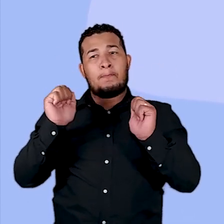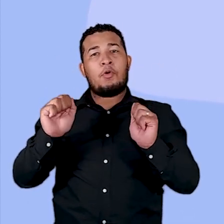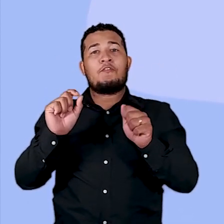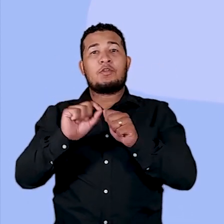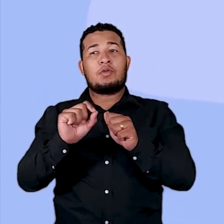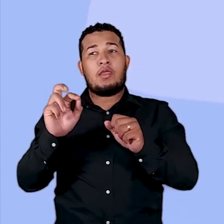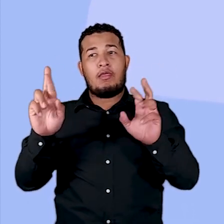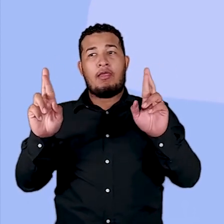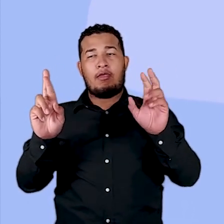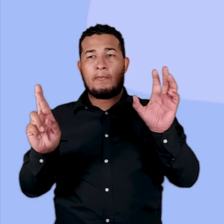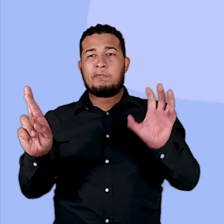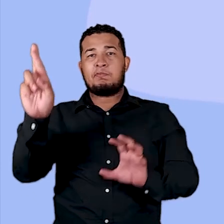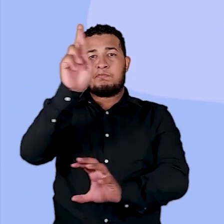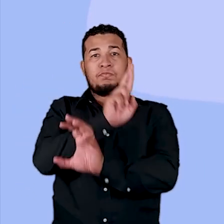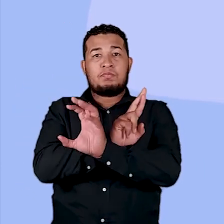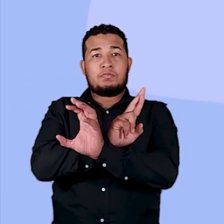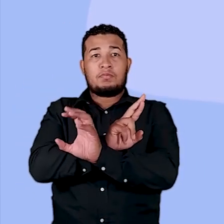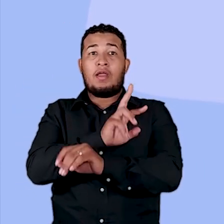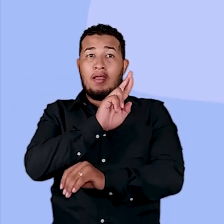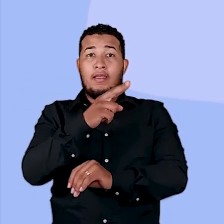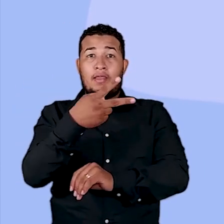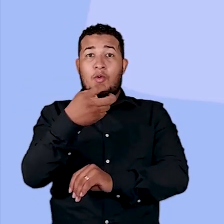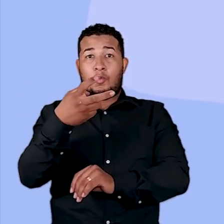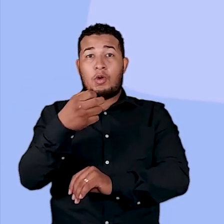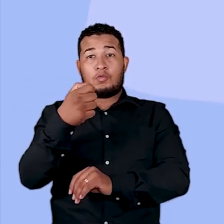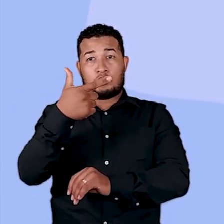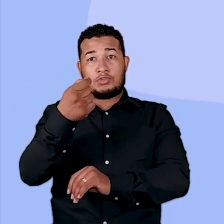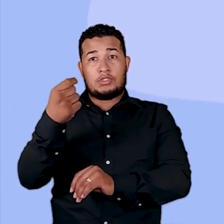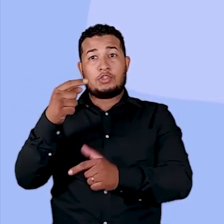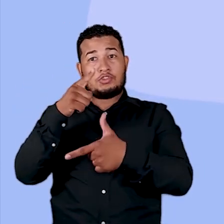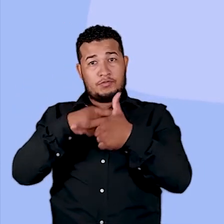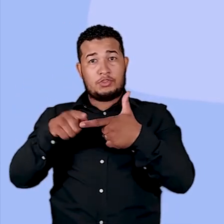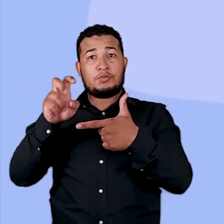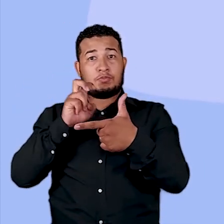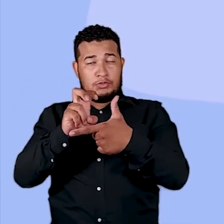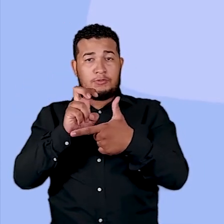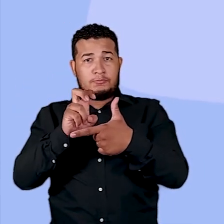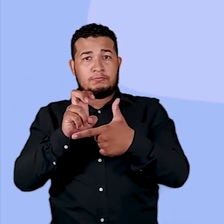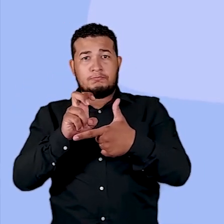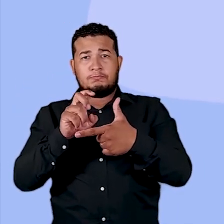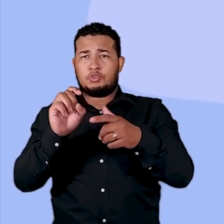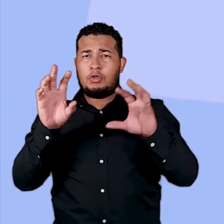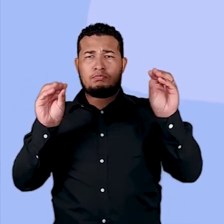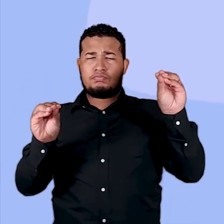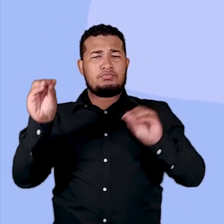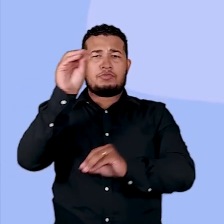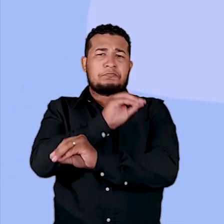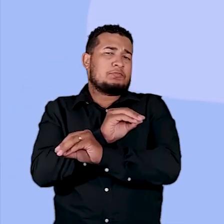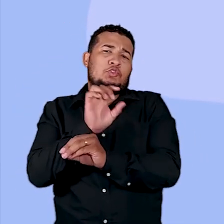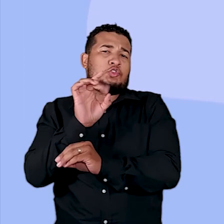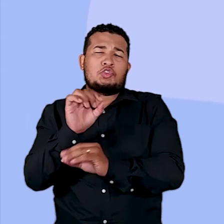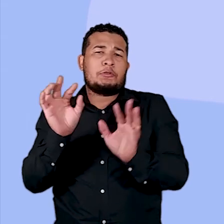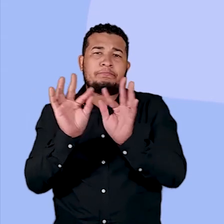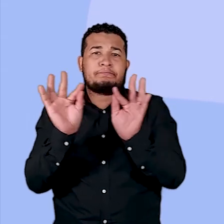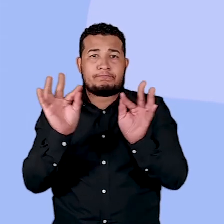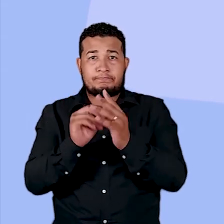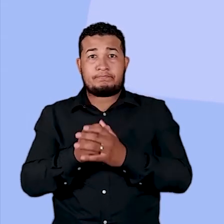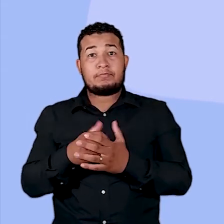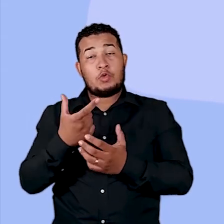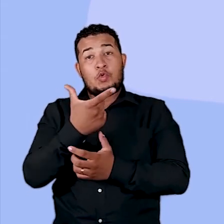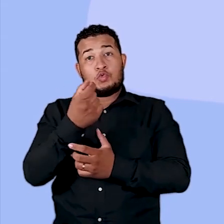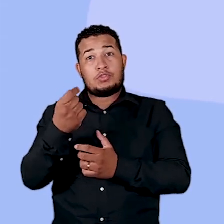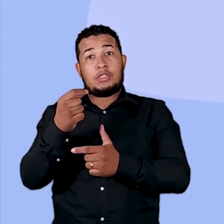igual a 200 dividido por 5. Ó, só mudei o R de lado, não fiz mais nada. Então, quanto que é 200 dividido por 5? Faz a continha